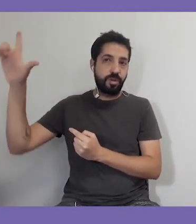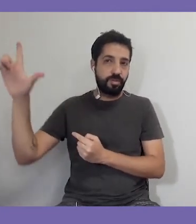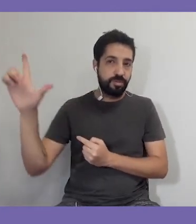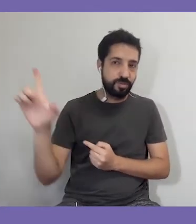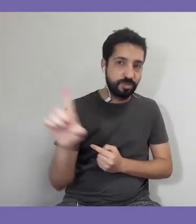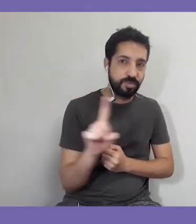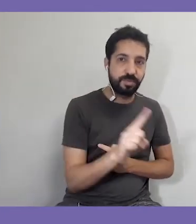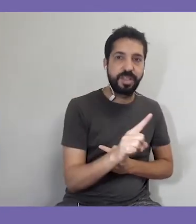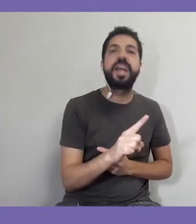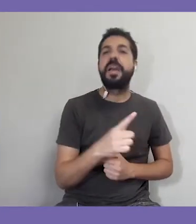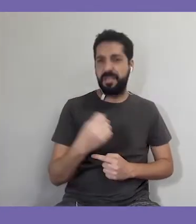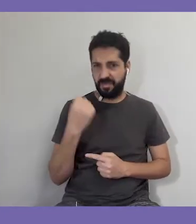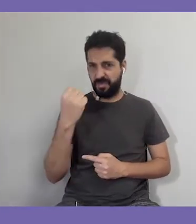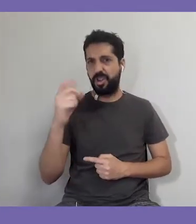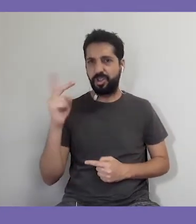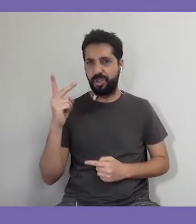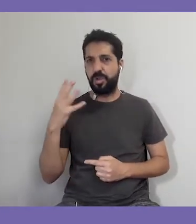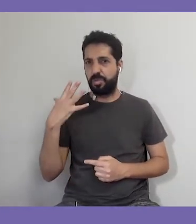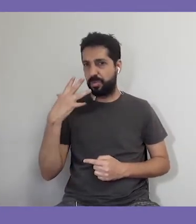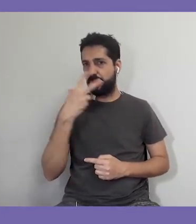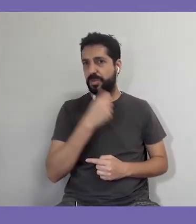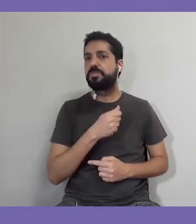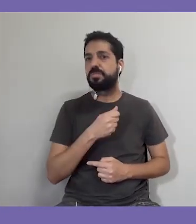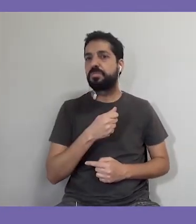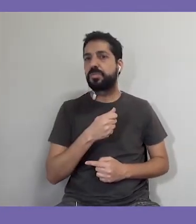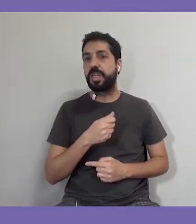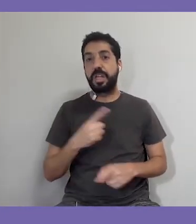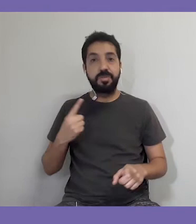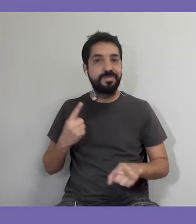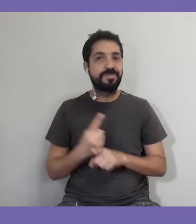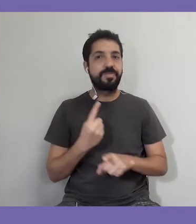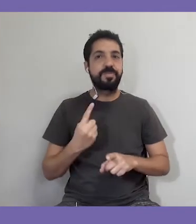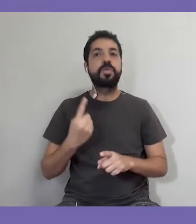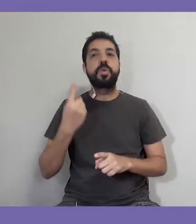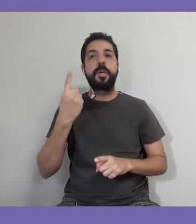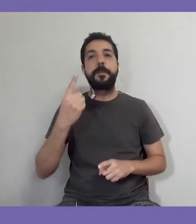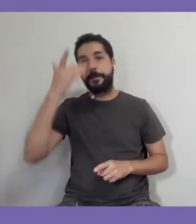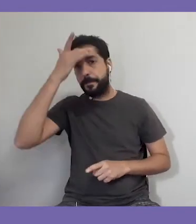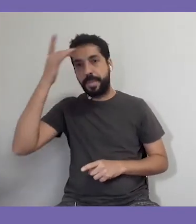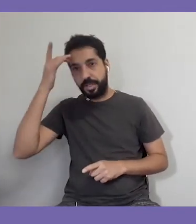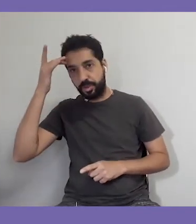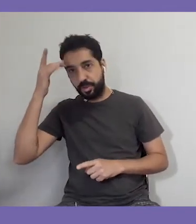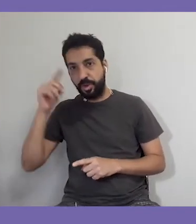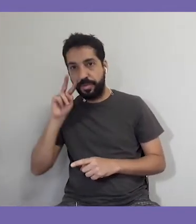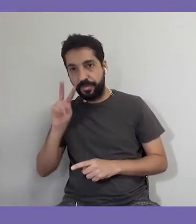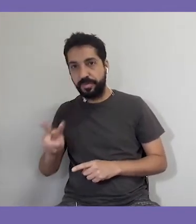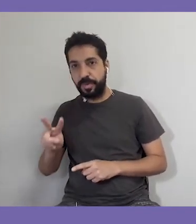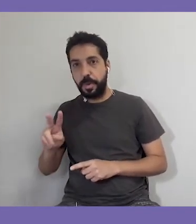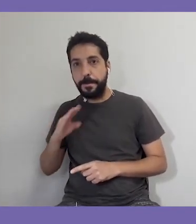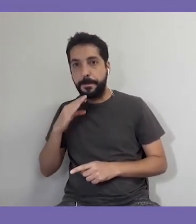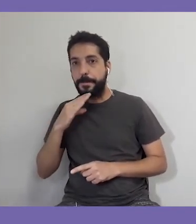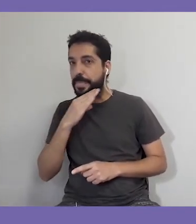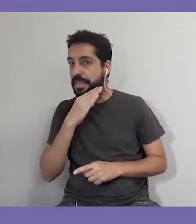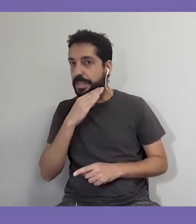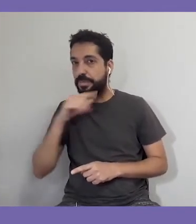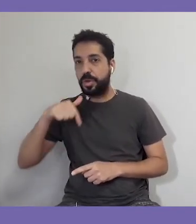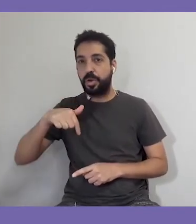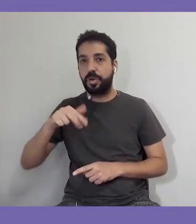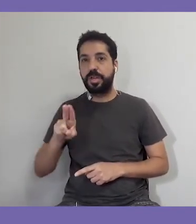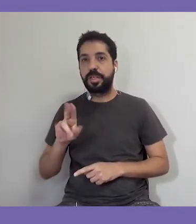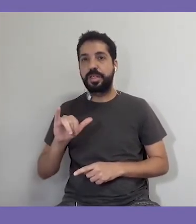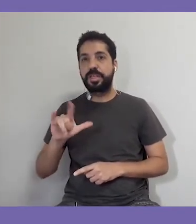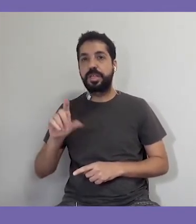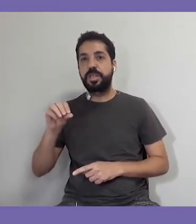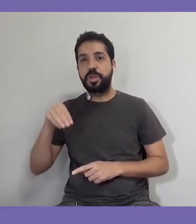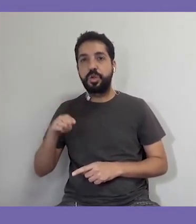muito forte, assim, né? Muito bonito. Ele já localizou o primeiro quilombo dentro de um navio negreiro vindo da África para cá. É